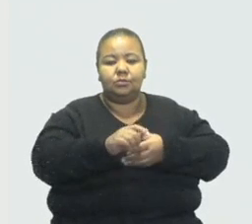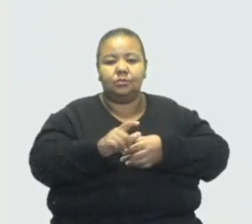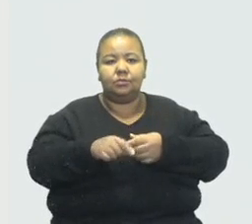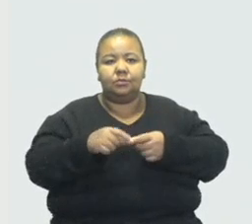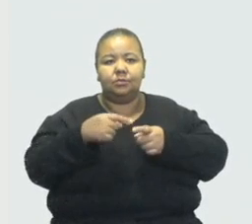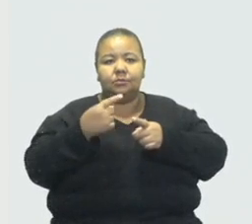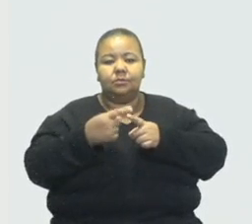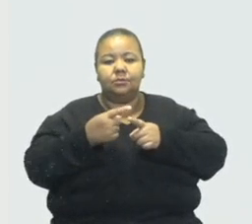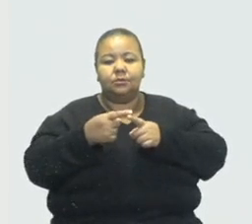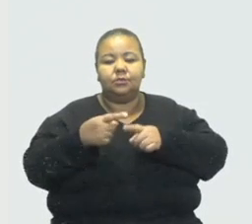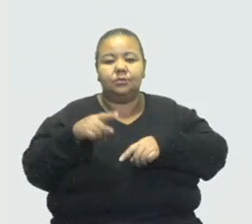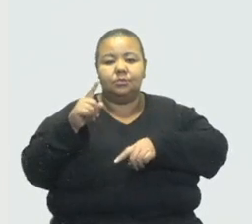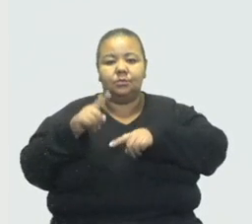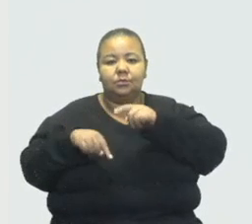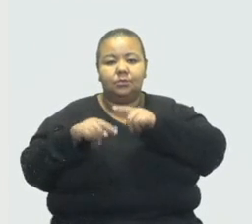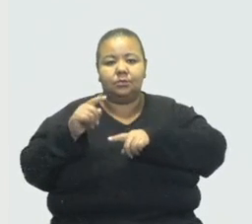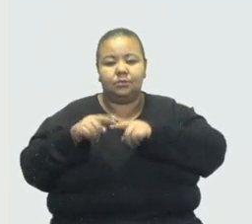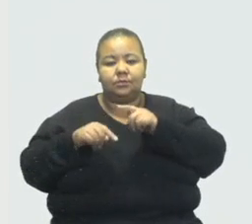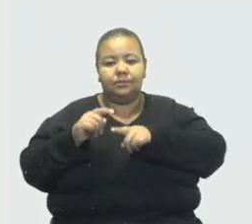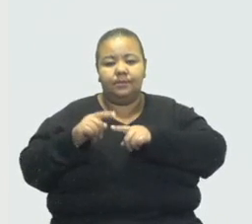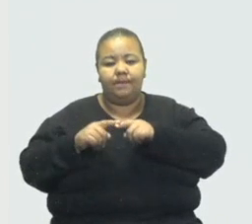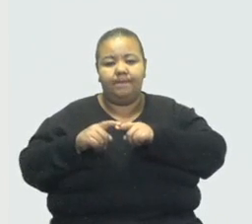por produto